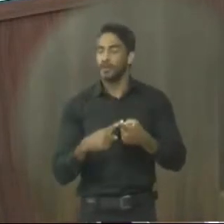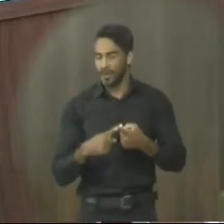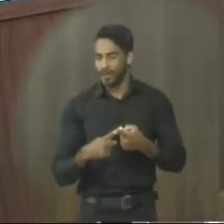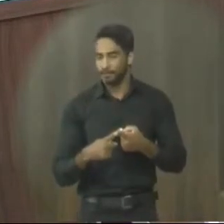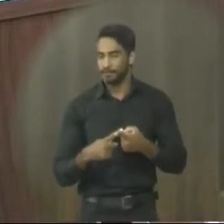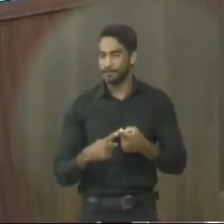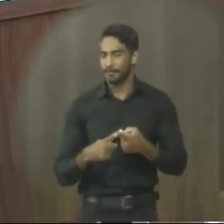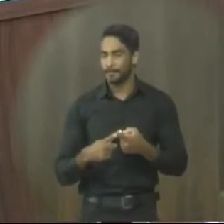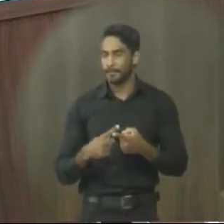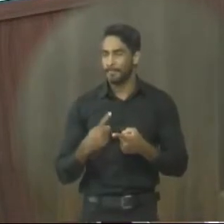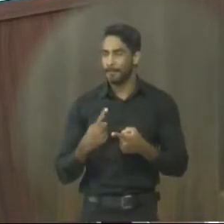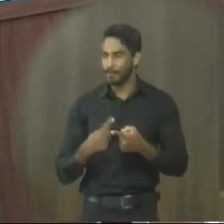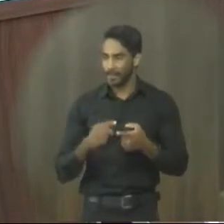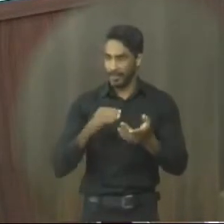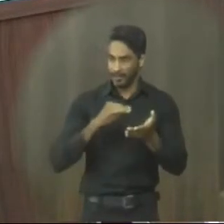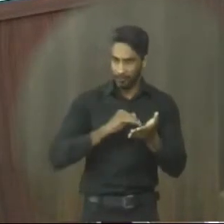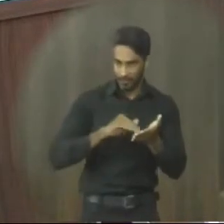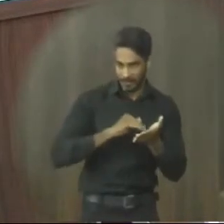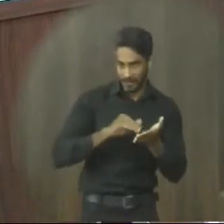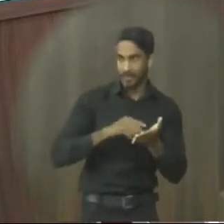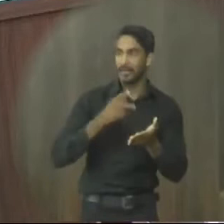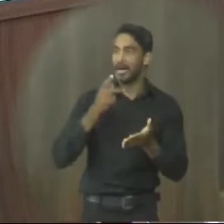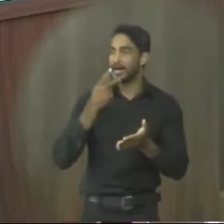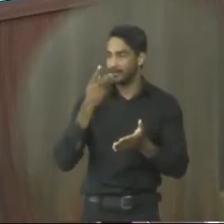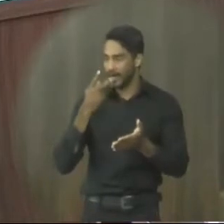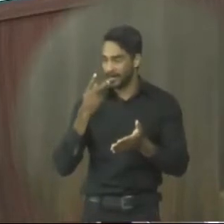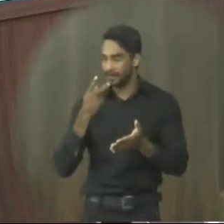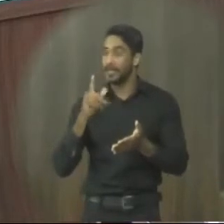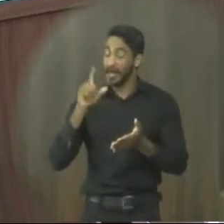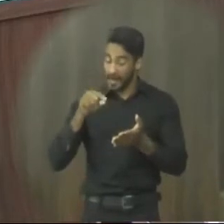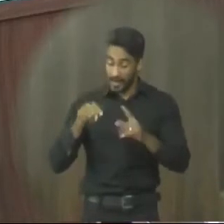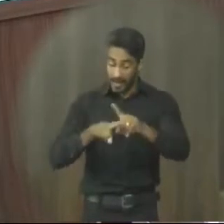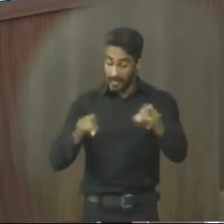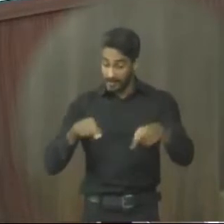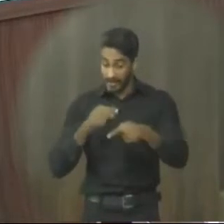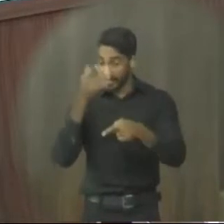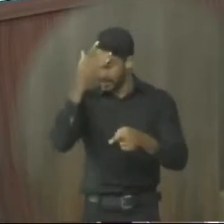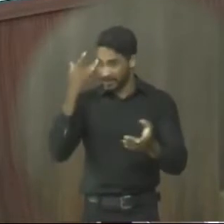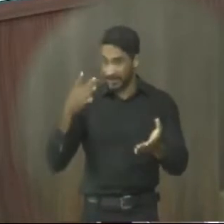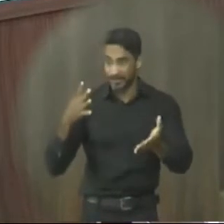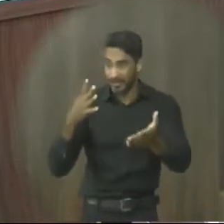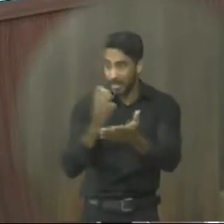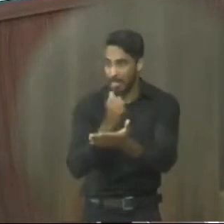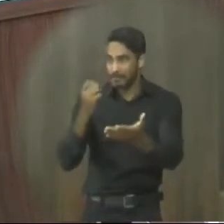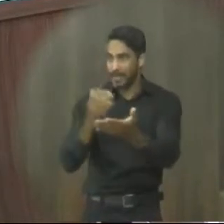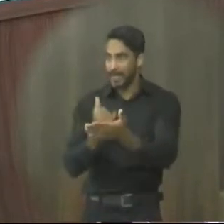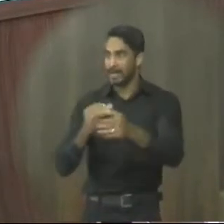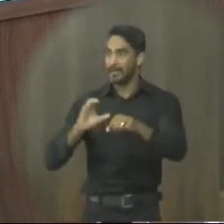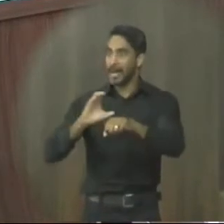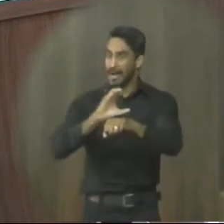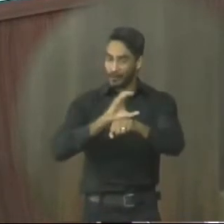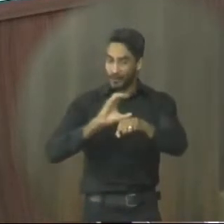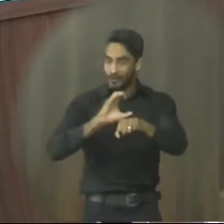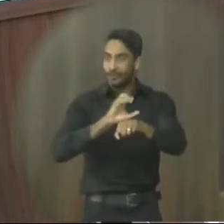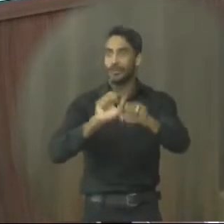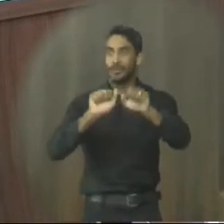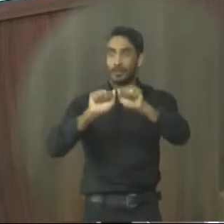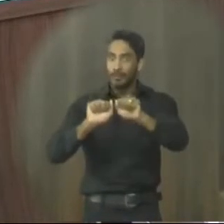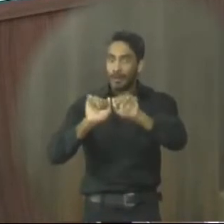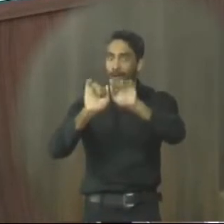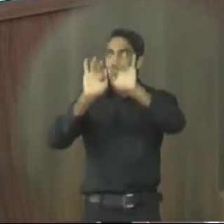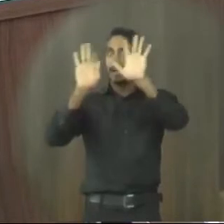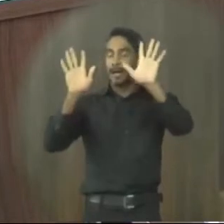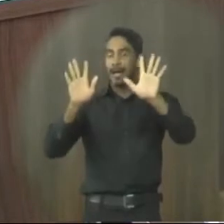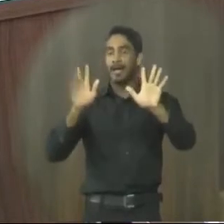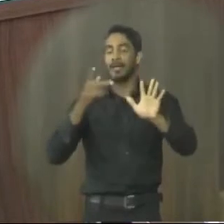como o secretário disse aí, que são terras invadidas, a Constituição é muito clara quando ela diz